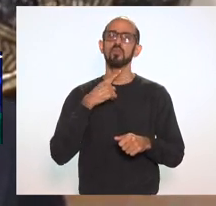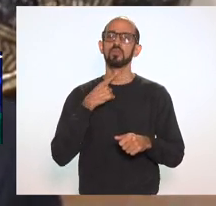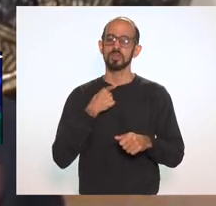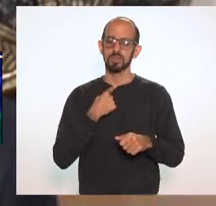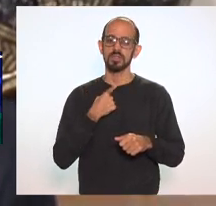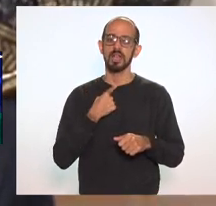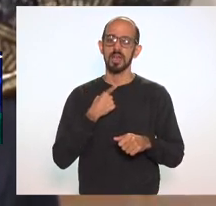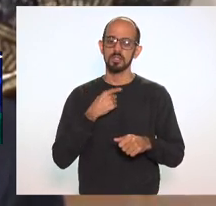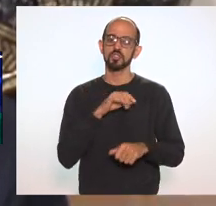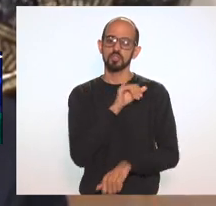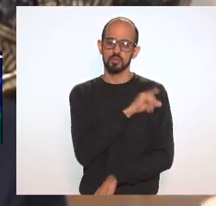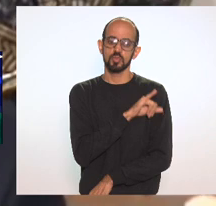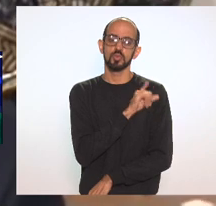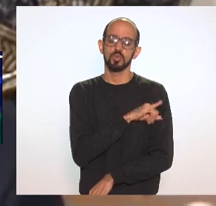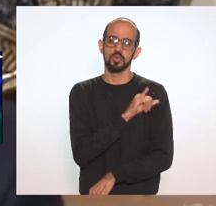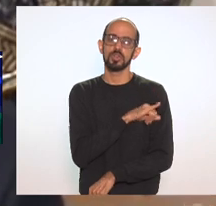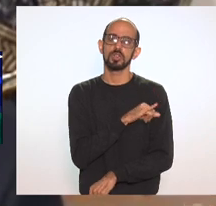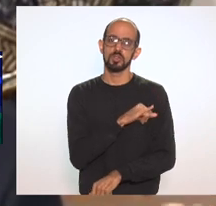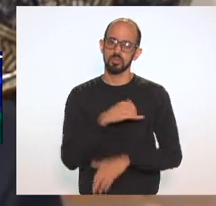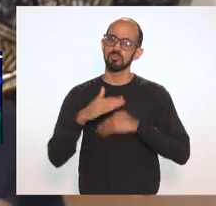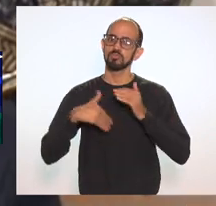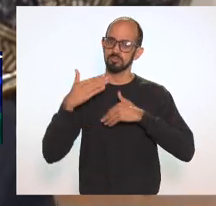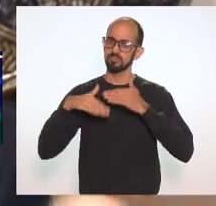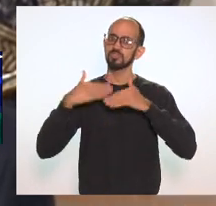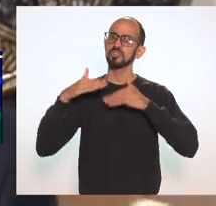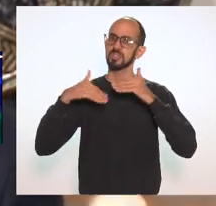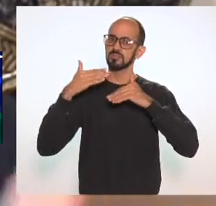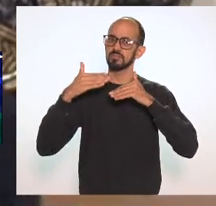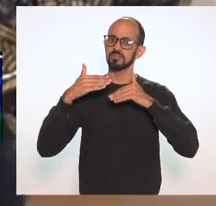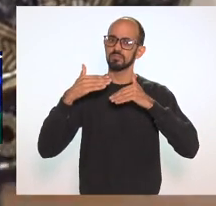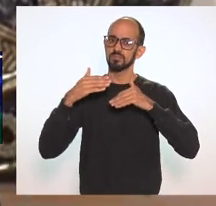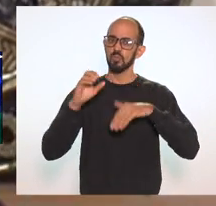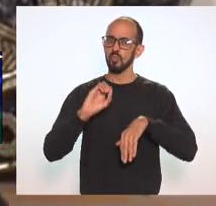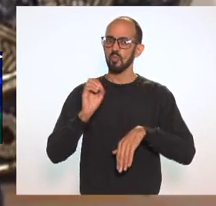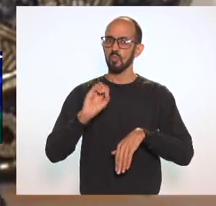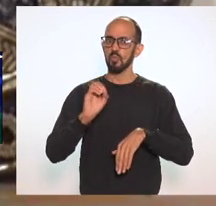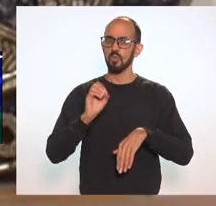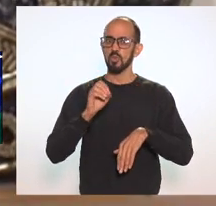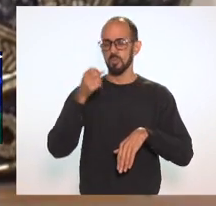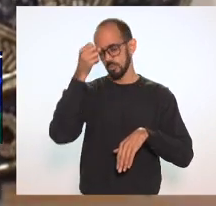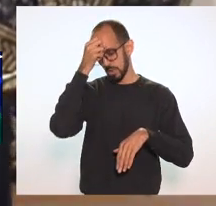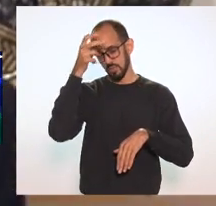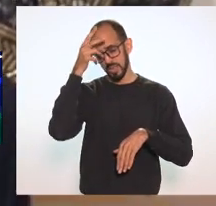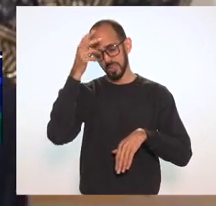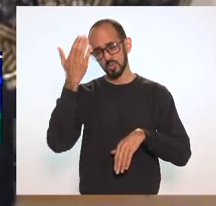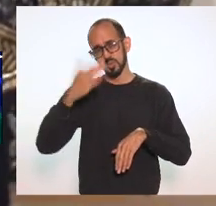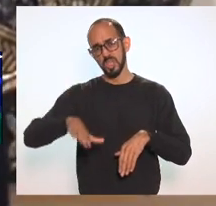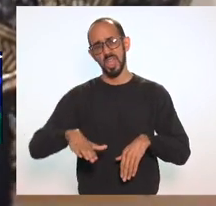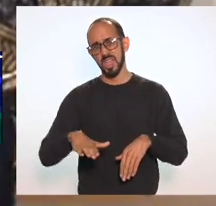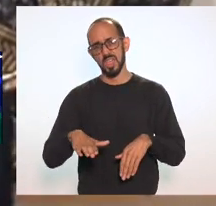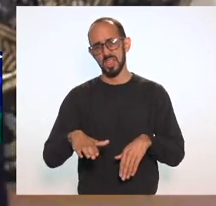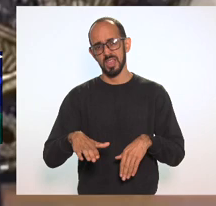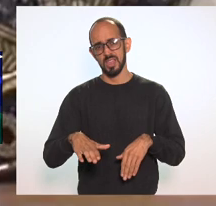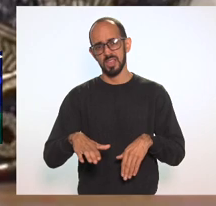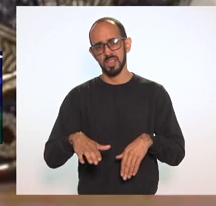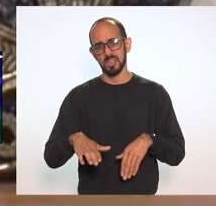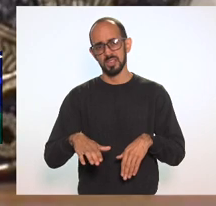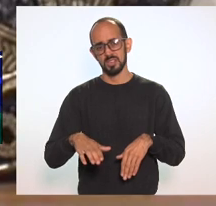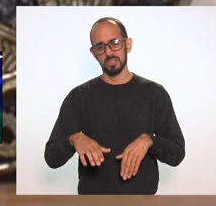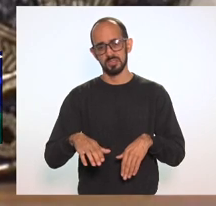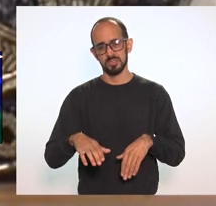Janeiro e dá certo nenhum Prefeito quer decretar o hospital isso aí qualquer um que fale isso é maluco com todo